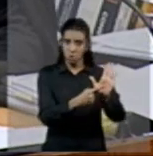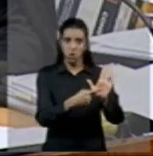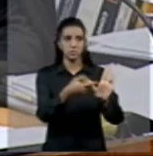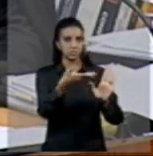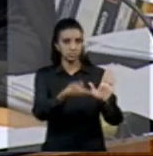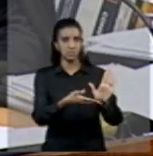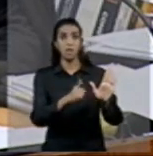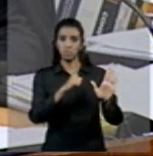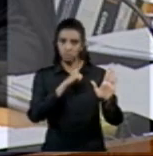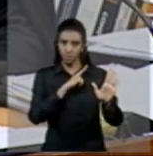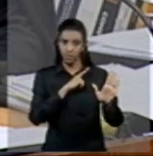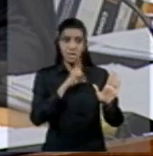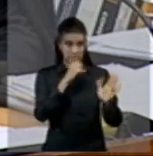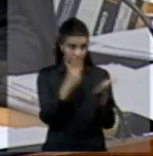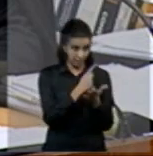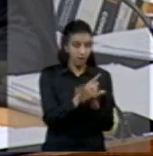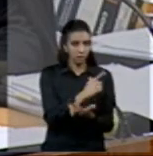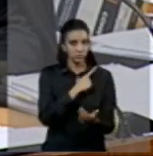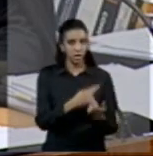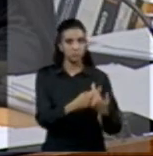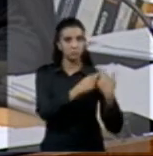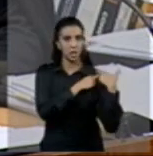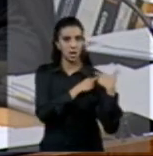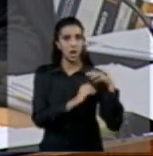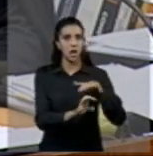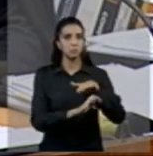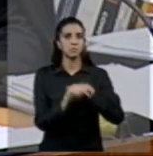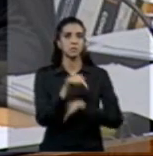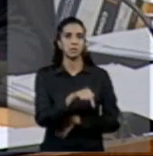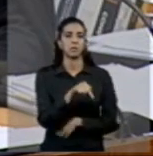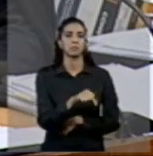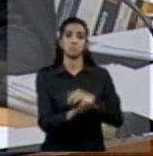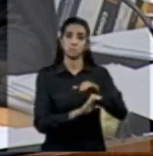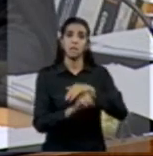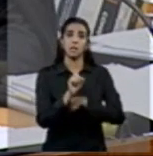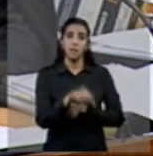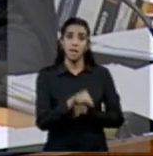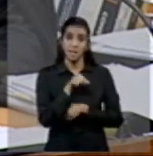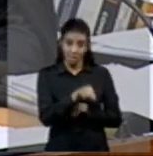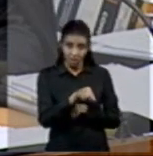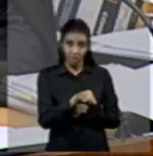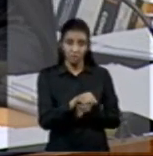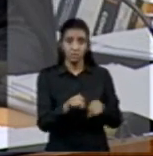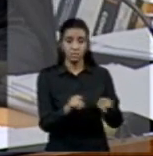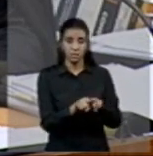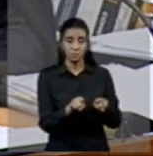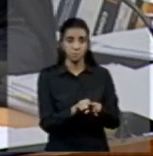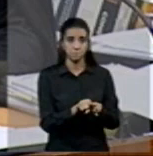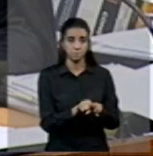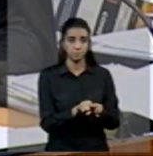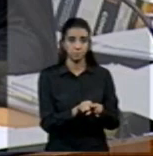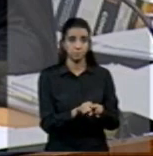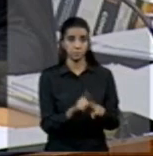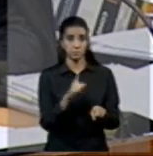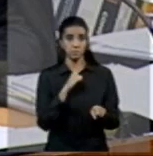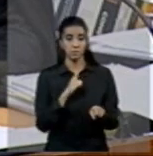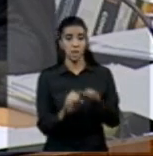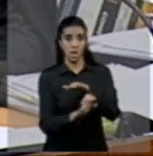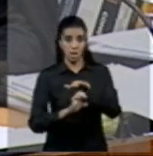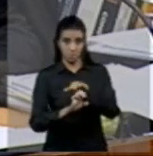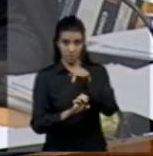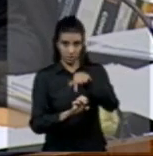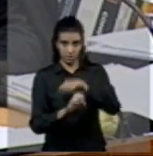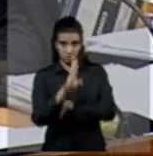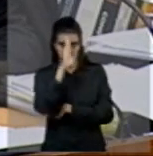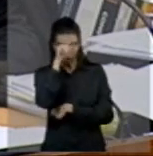a responsabilidade da empresa prestadora e subsidiariamente a responsabilidade da